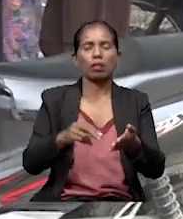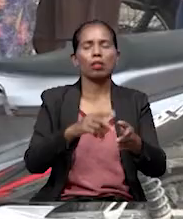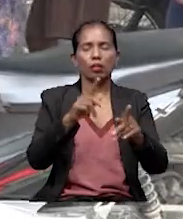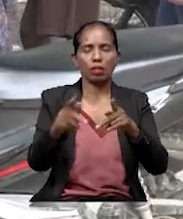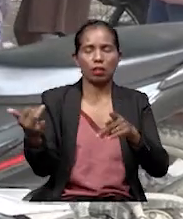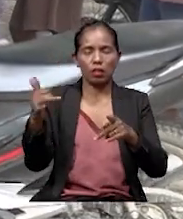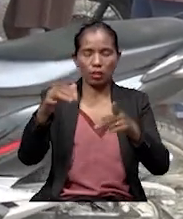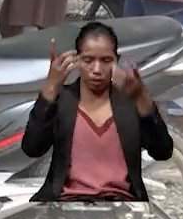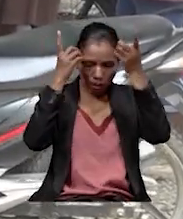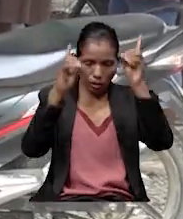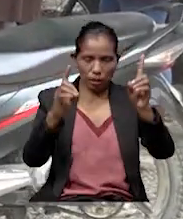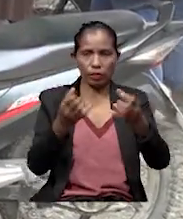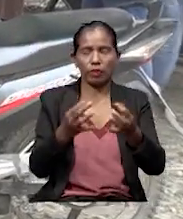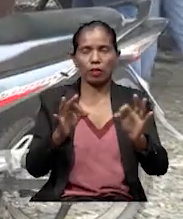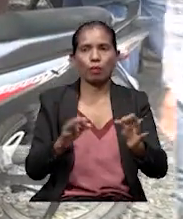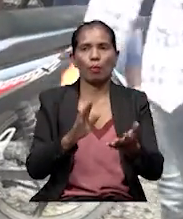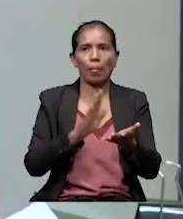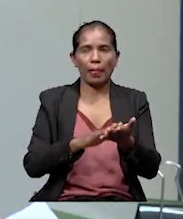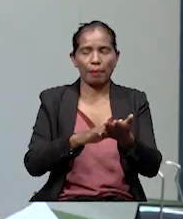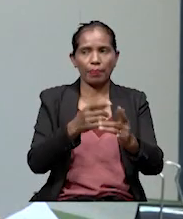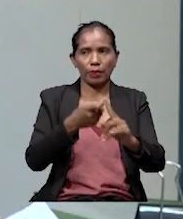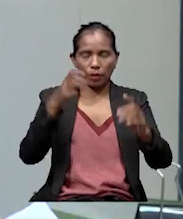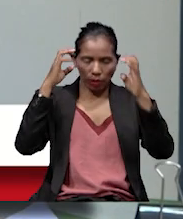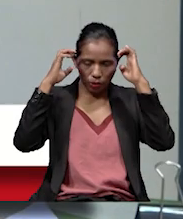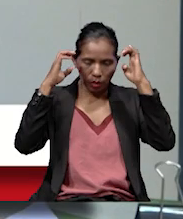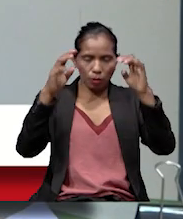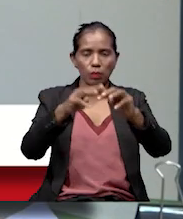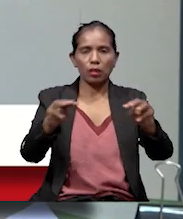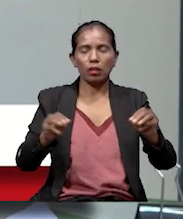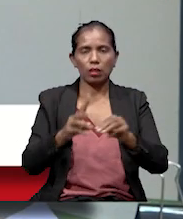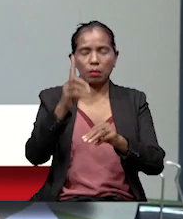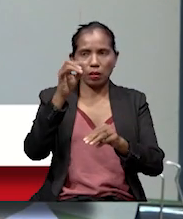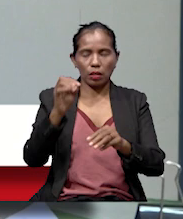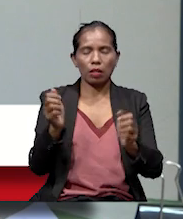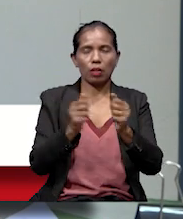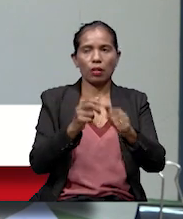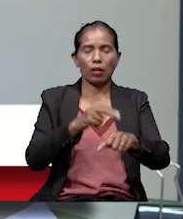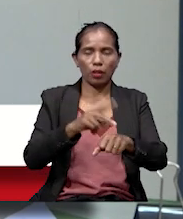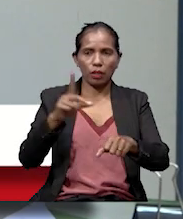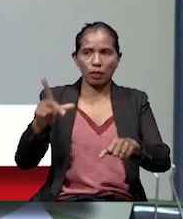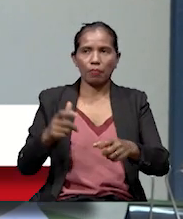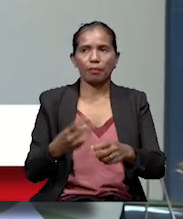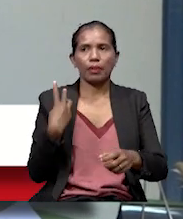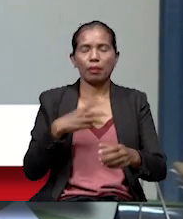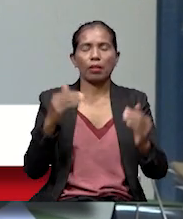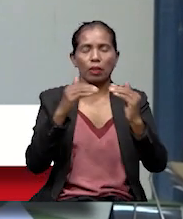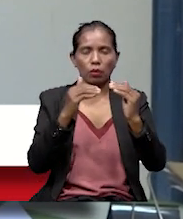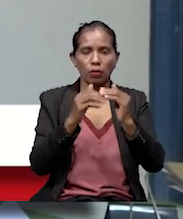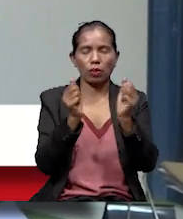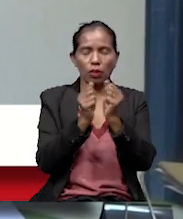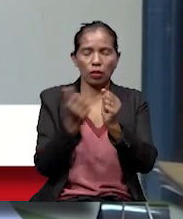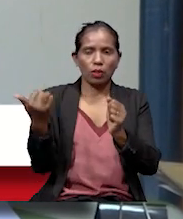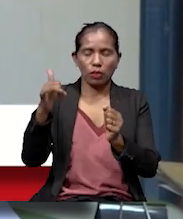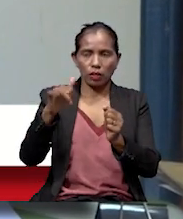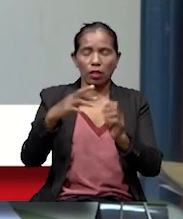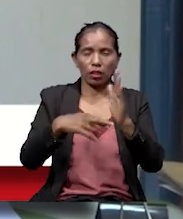sira determina ona. Escola, a Educação Município de Dili, o nacional, o diretor-geral de ensino, onde vai encontrar na sira e circular,